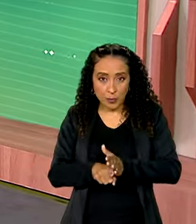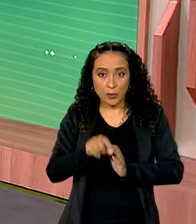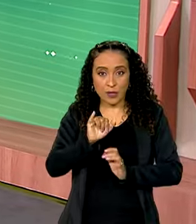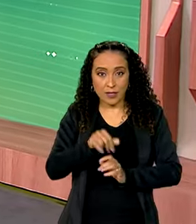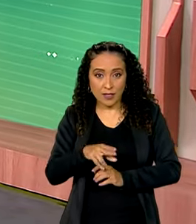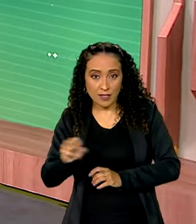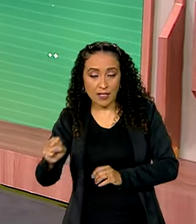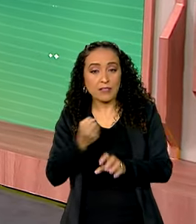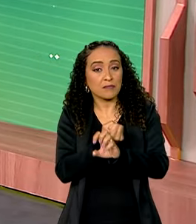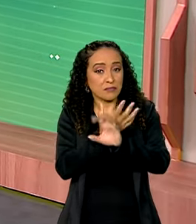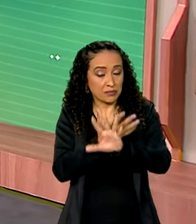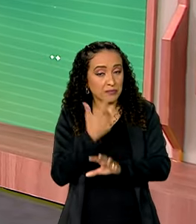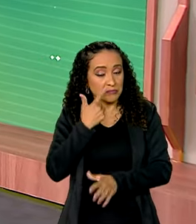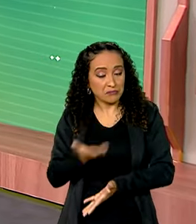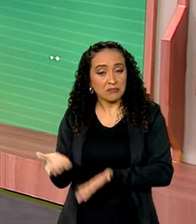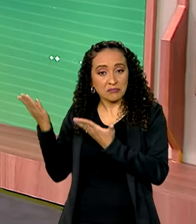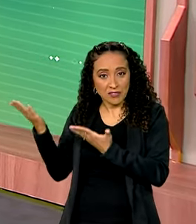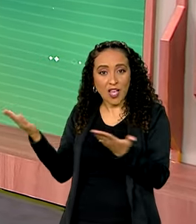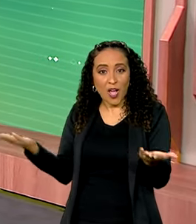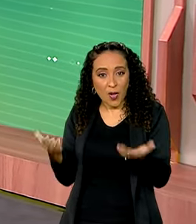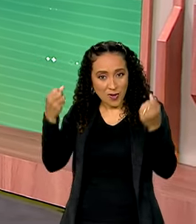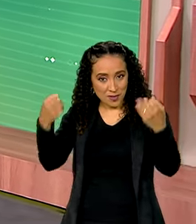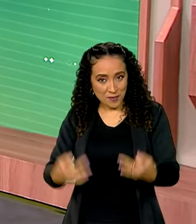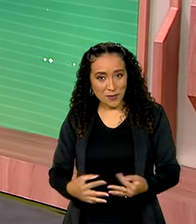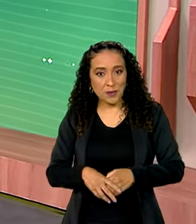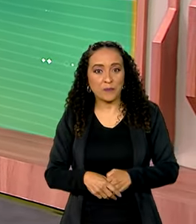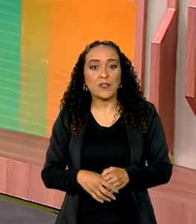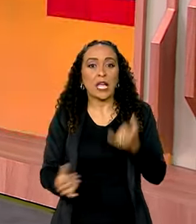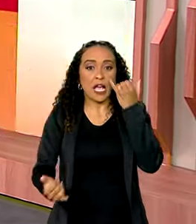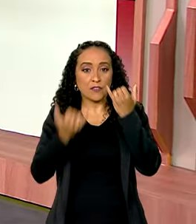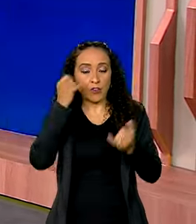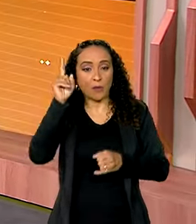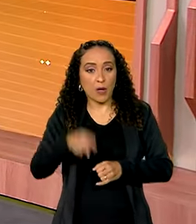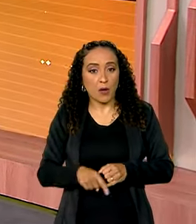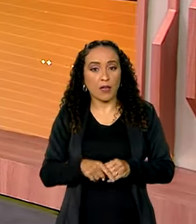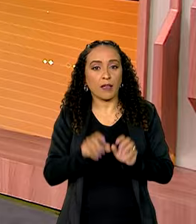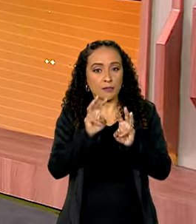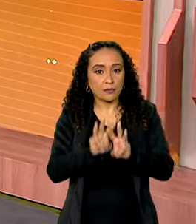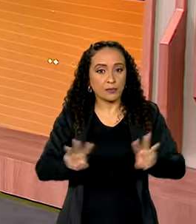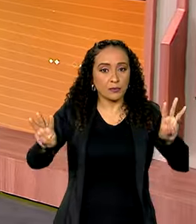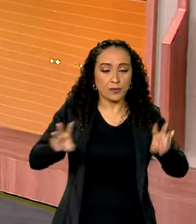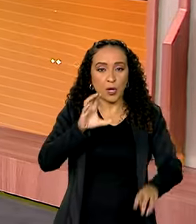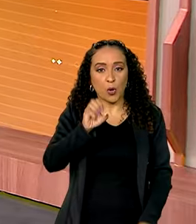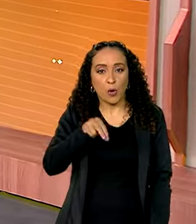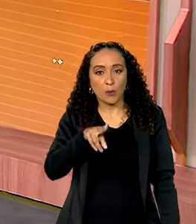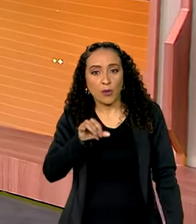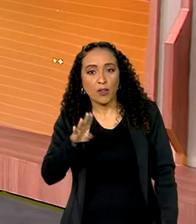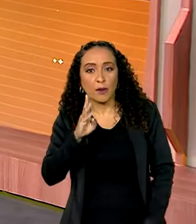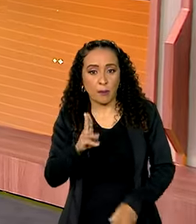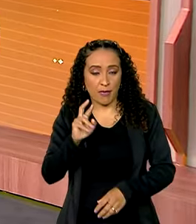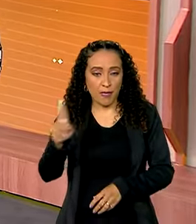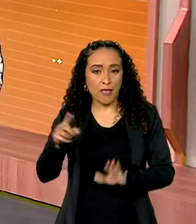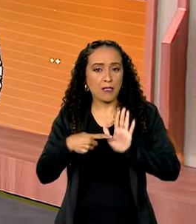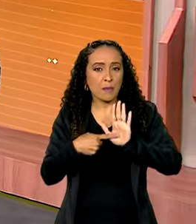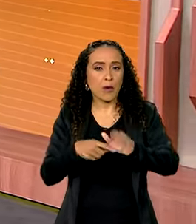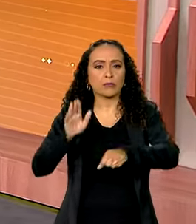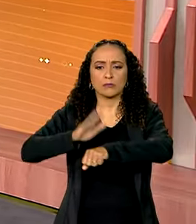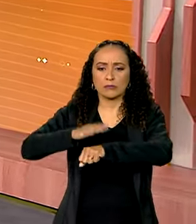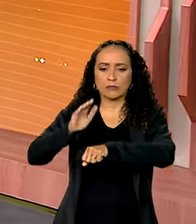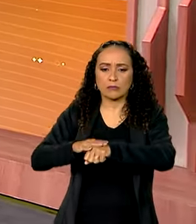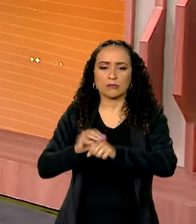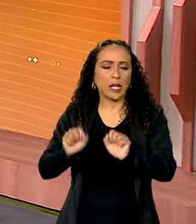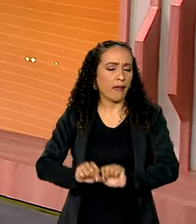por telemedicina, que você viu aí na nota que a gente falou agora. Os dados são da plataforma Comunica BR, como eu falei, que mostram as ações